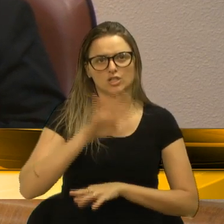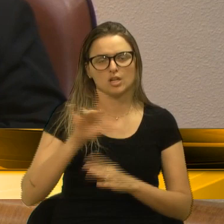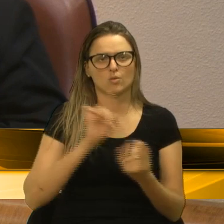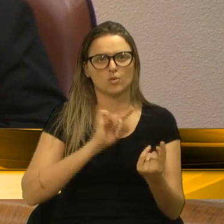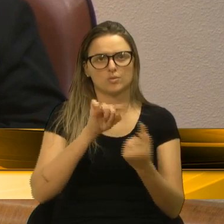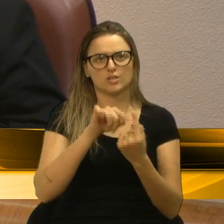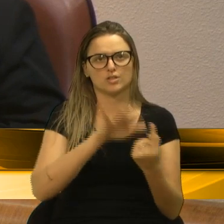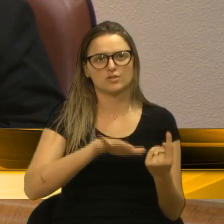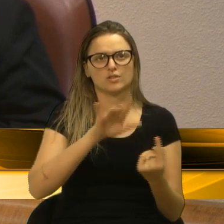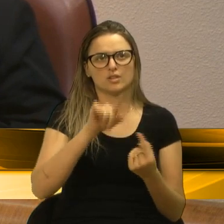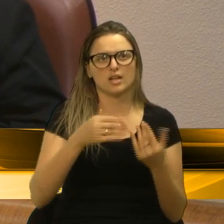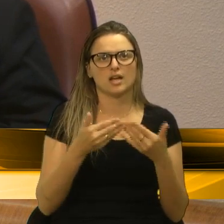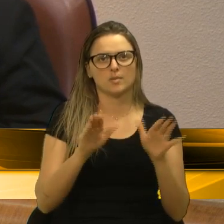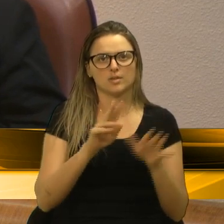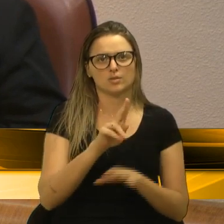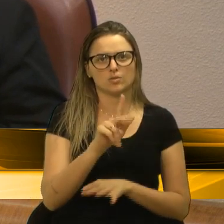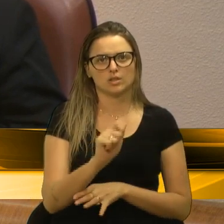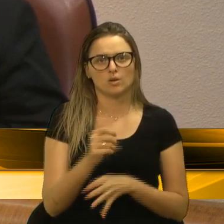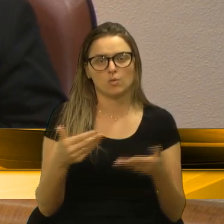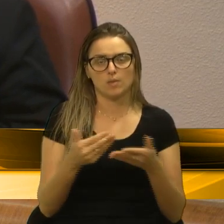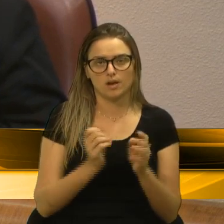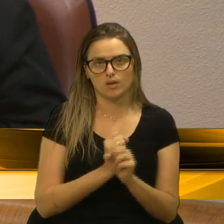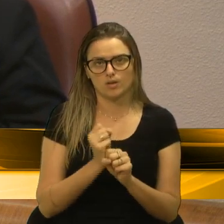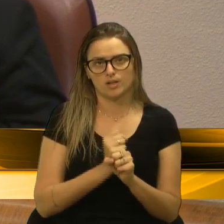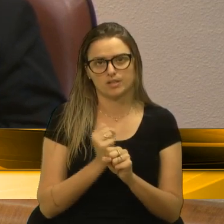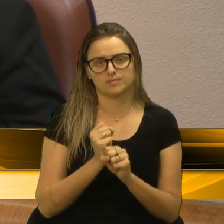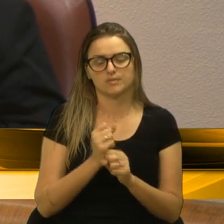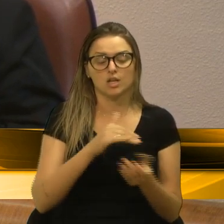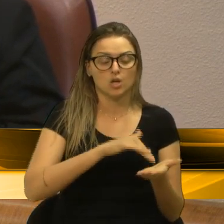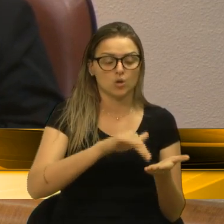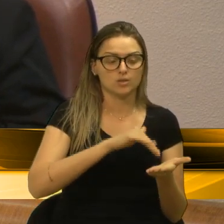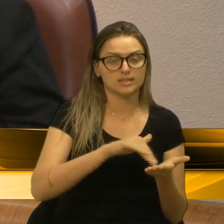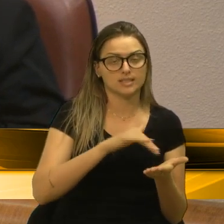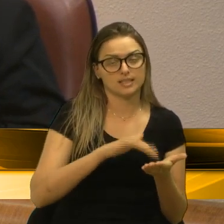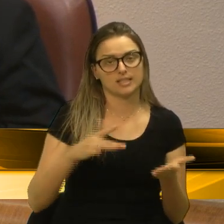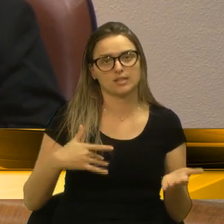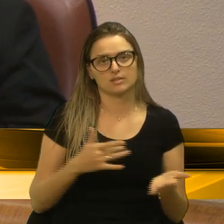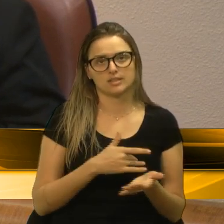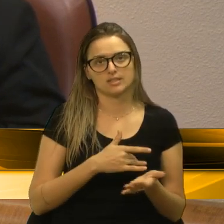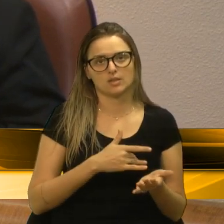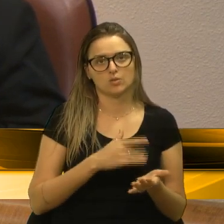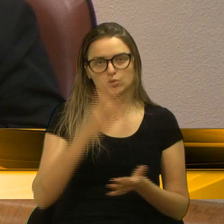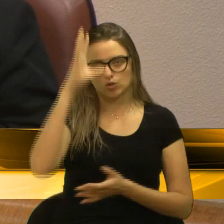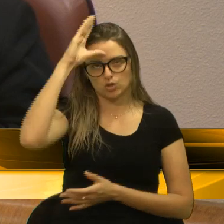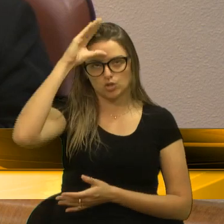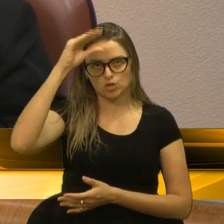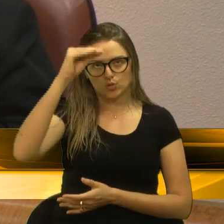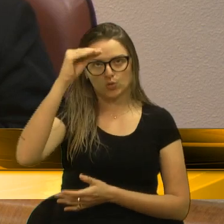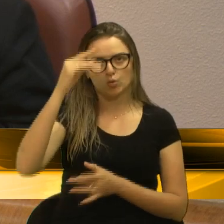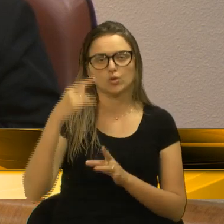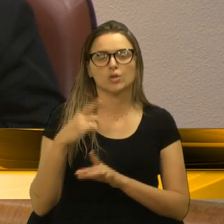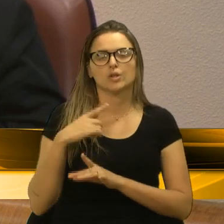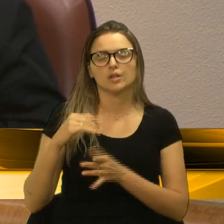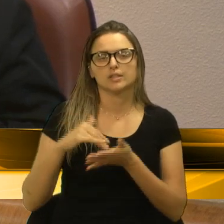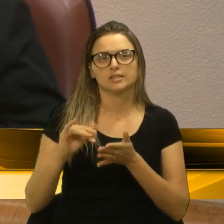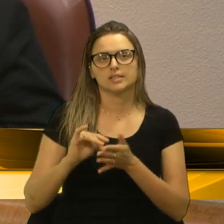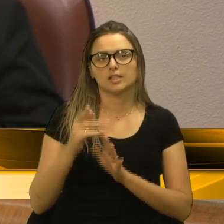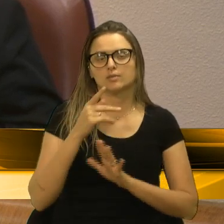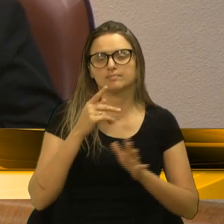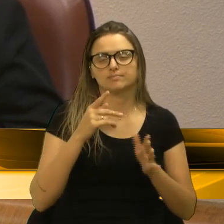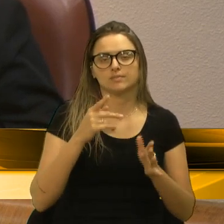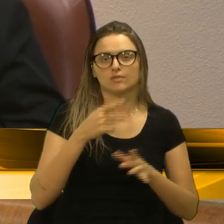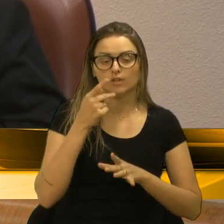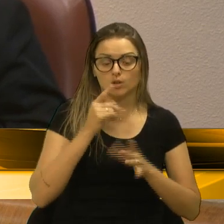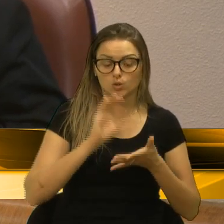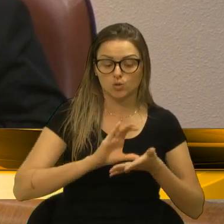é a abertura da UPA este ano. O secretário municipal da Saúde, senhor Júlio César Freitas da Rosa, asseverou que o Conselho